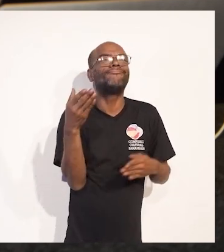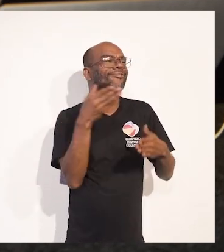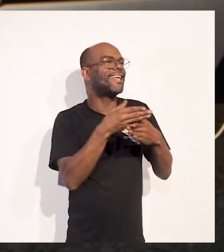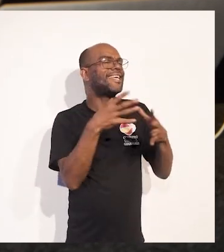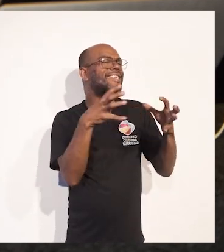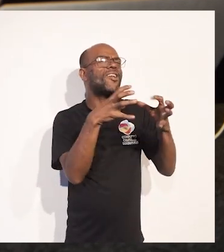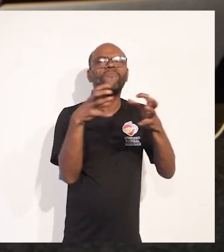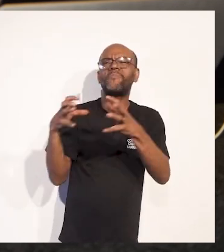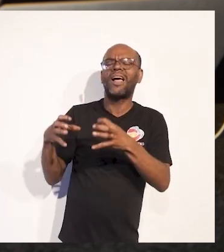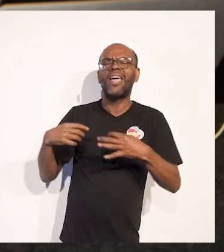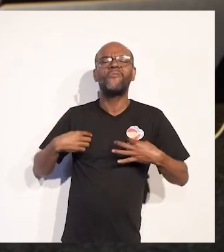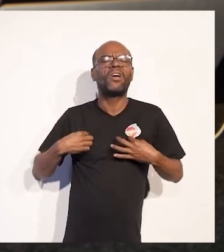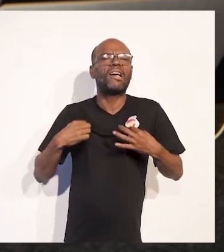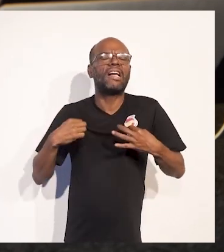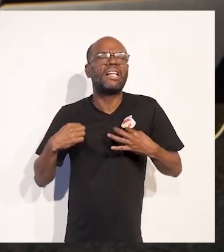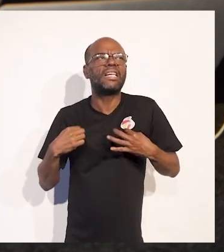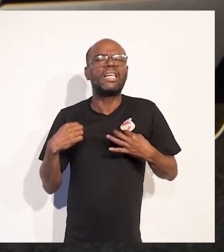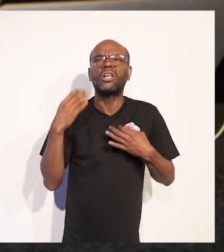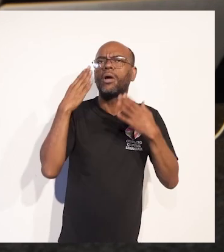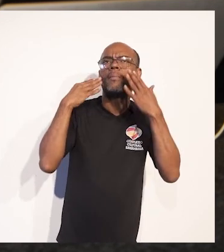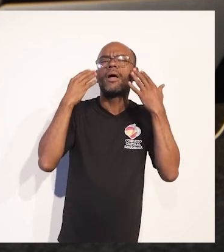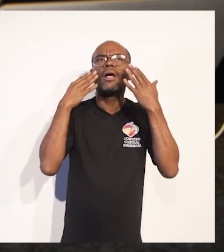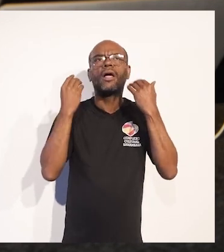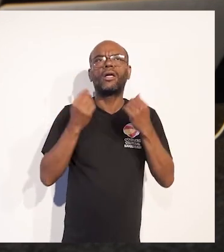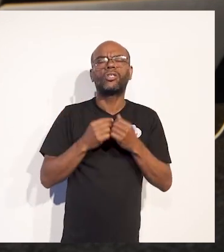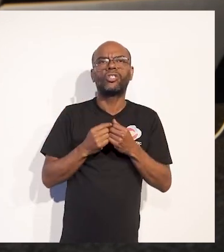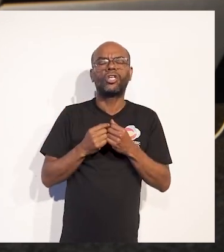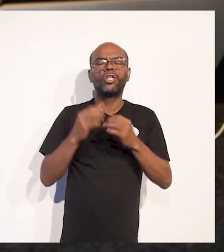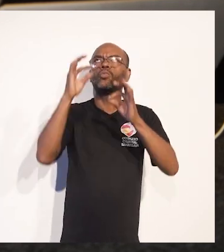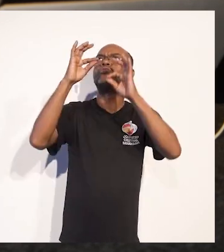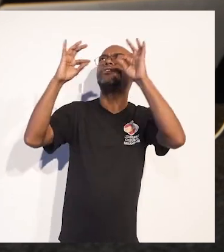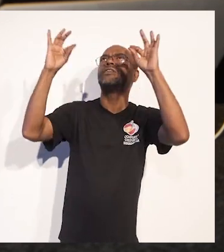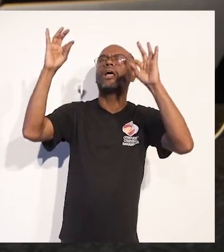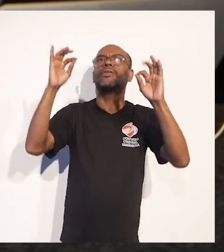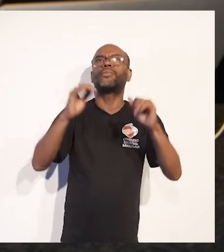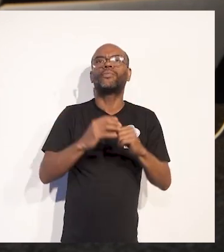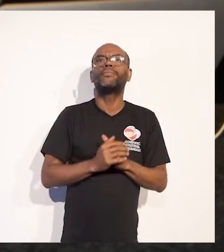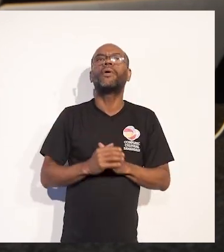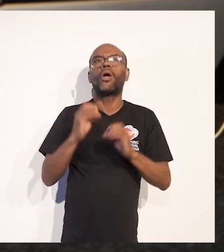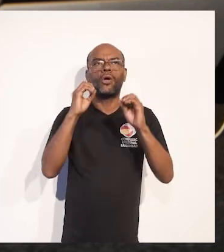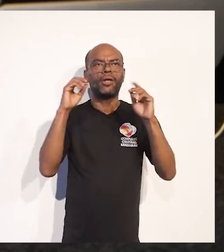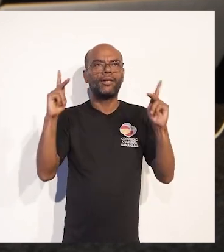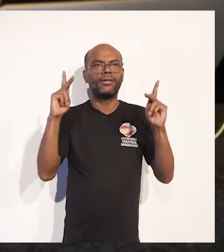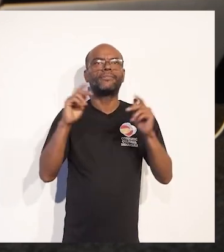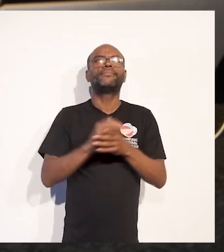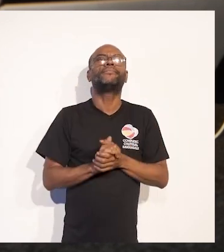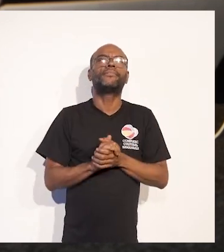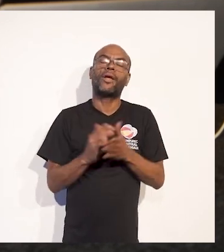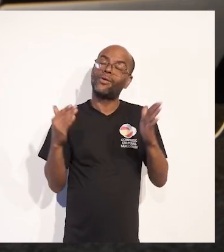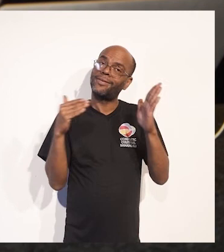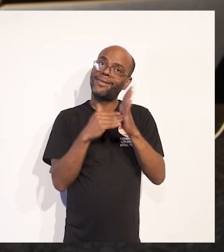no figurino, na maquiagem e no cenário. Ok? Então ficamos